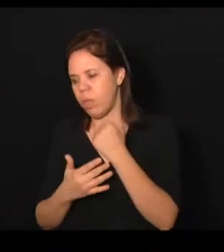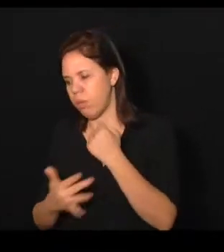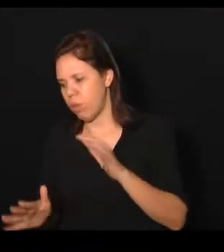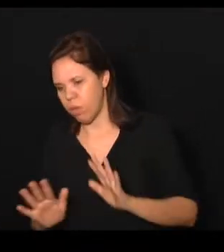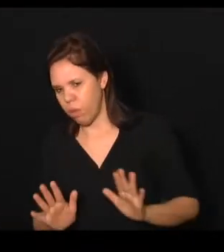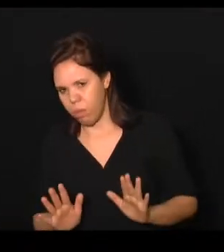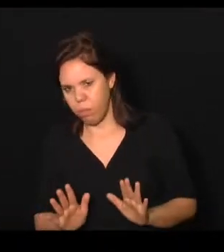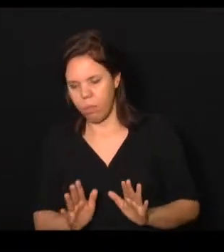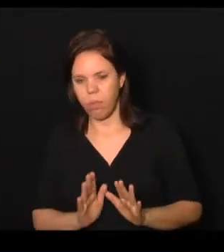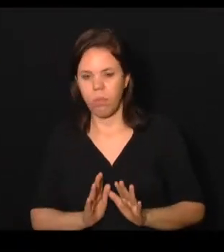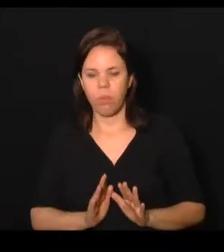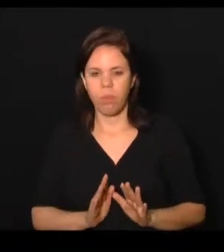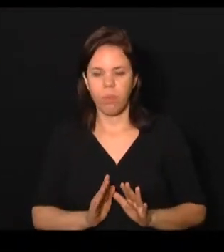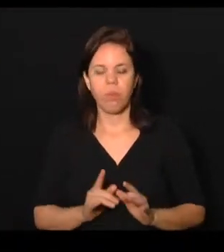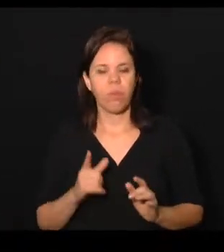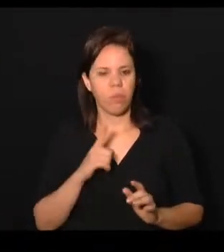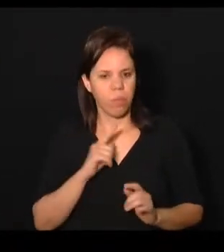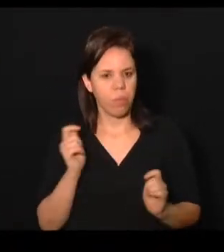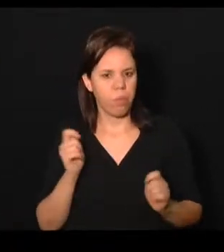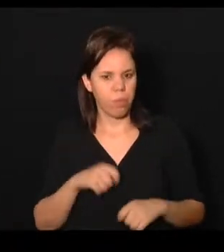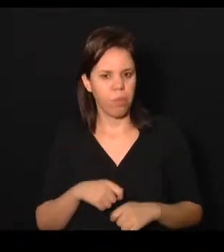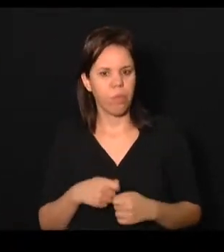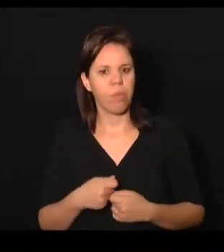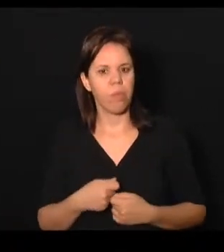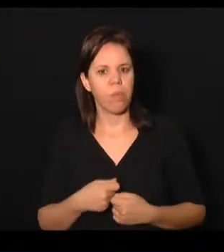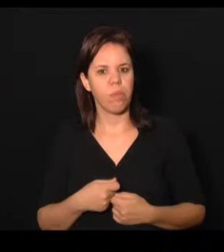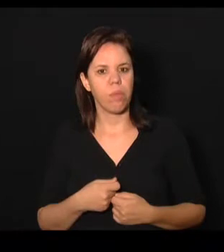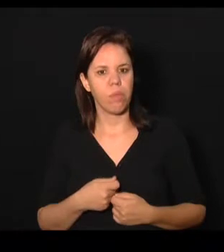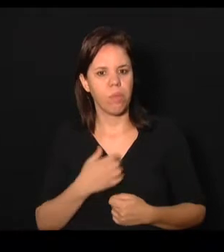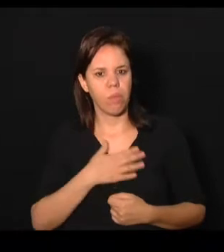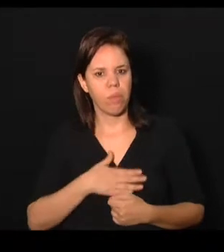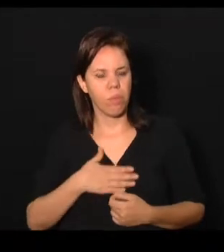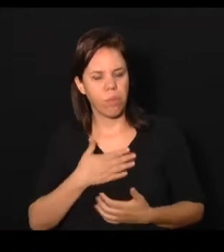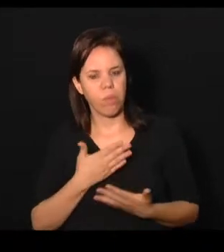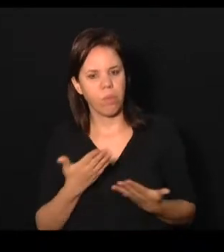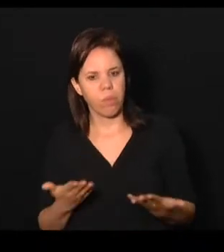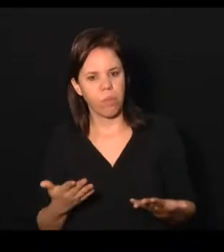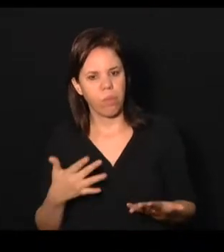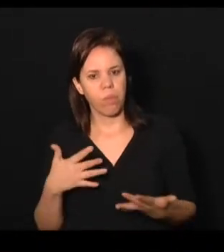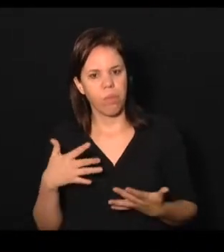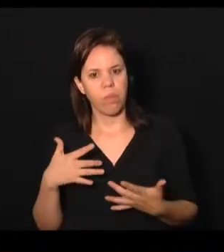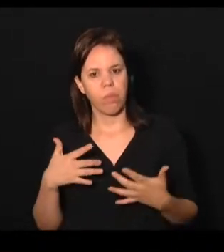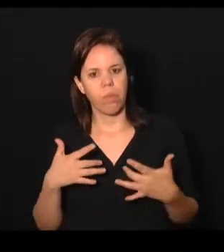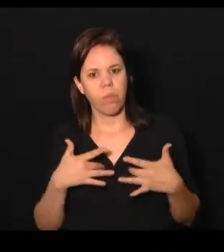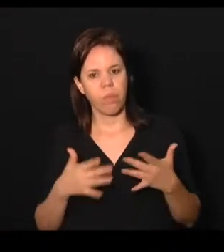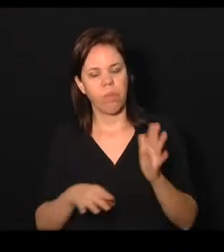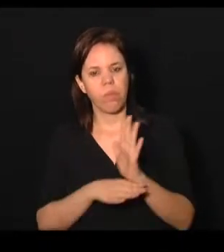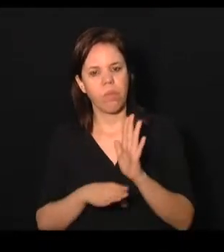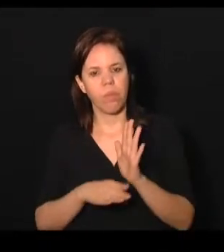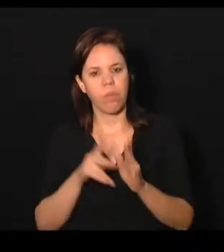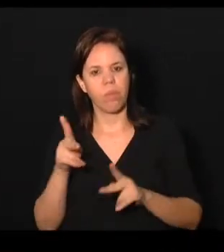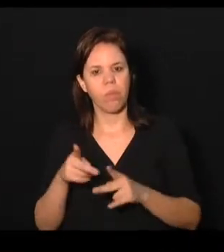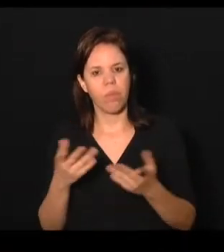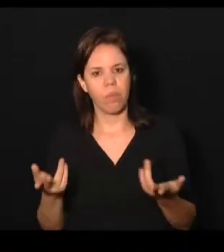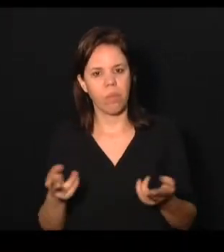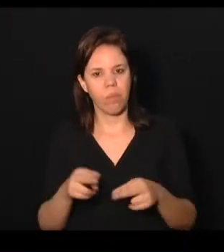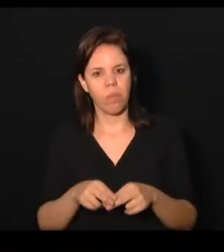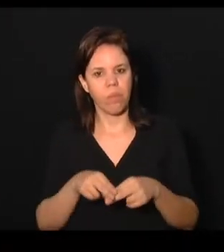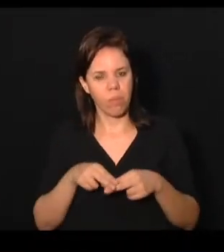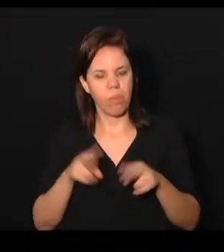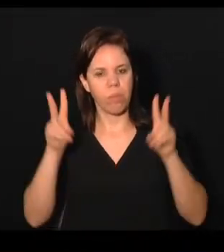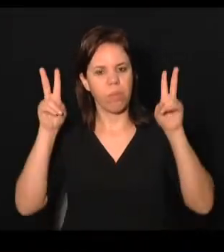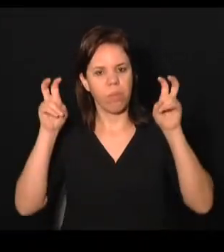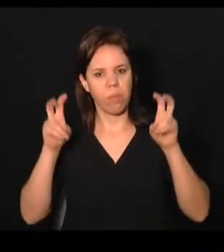sim a boa intenção, a boa vontade em ajudar o próximo, né? Então, por isso, do